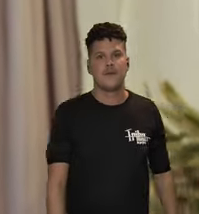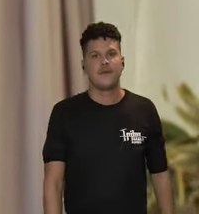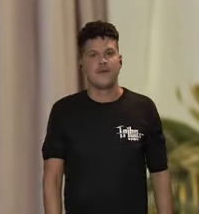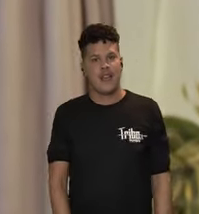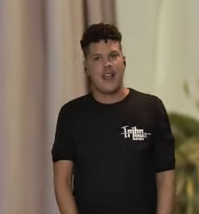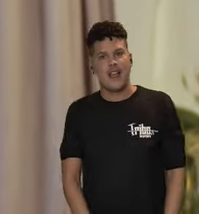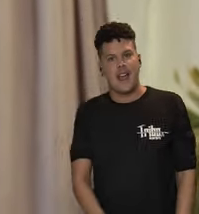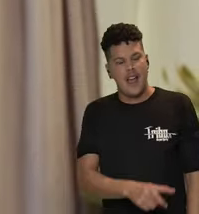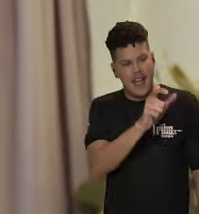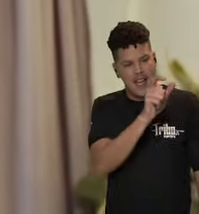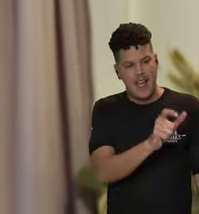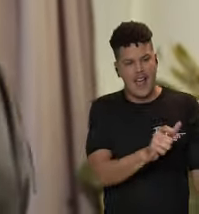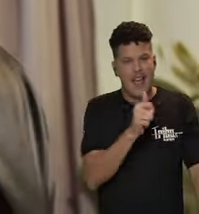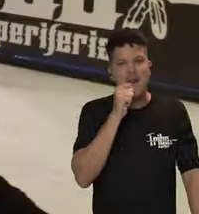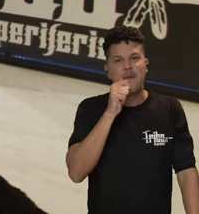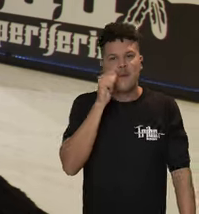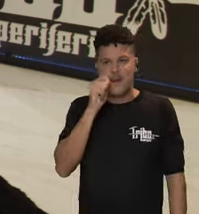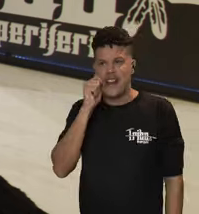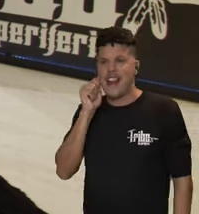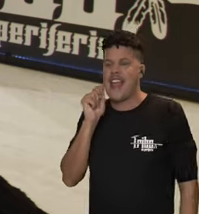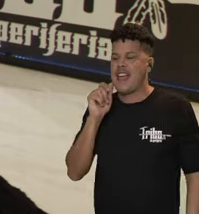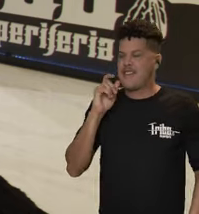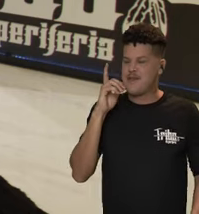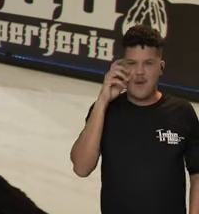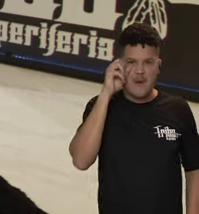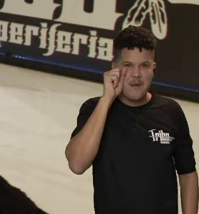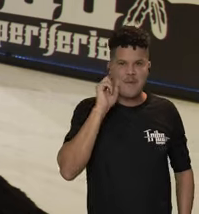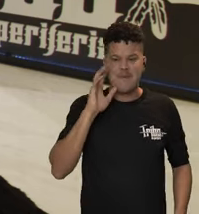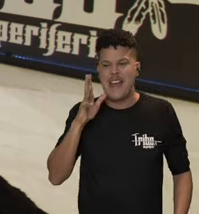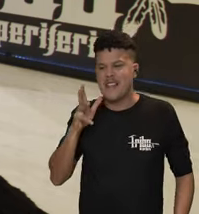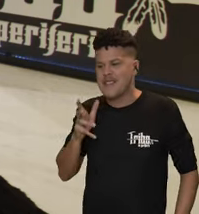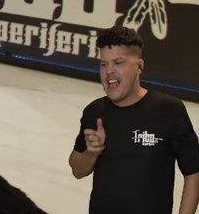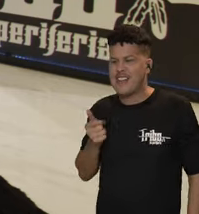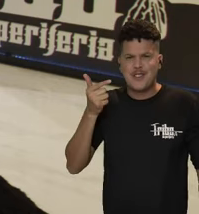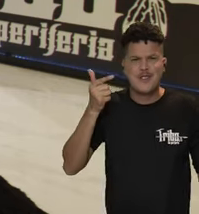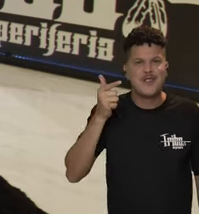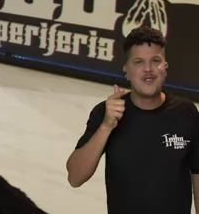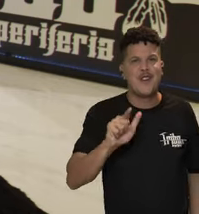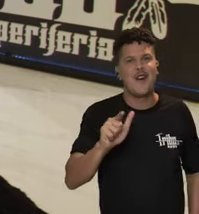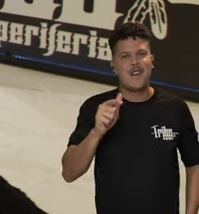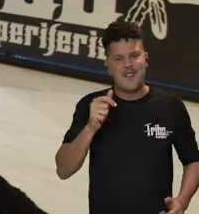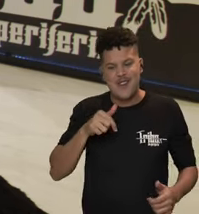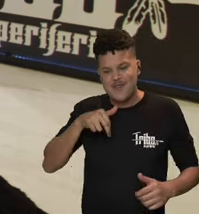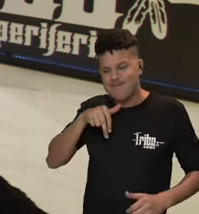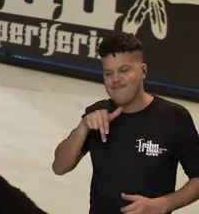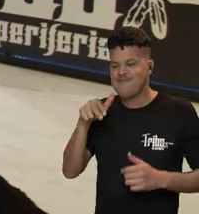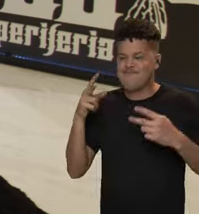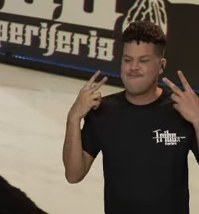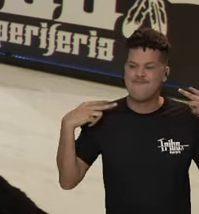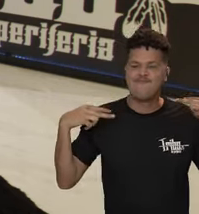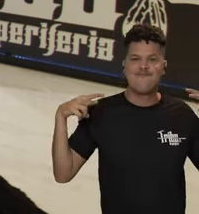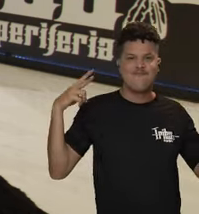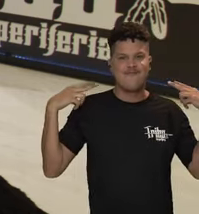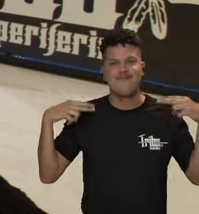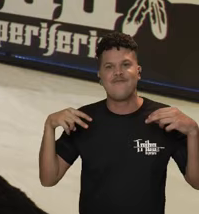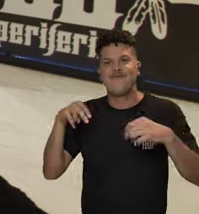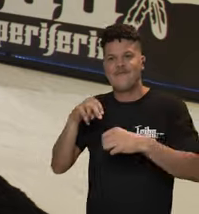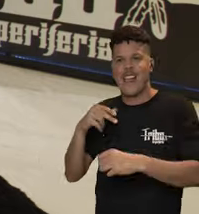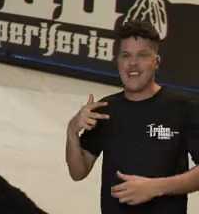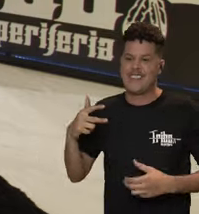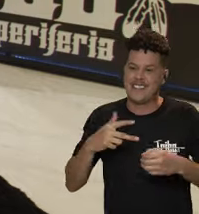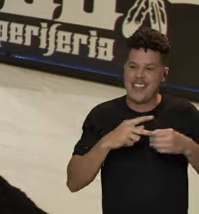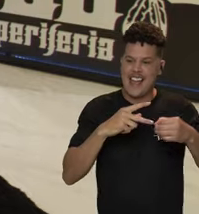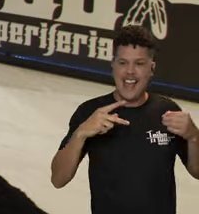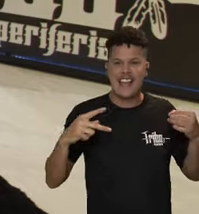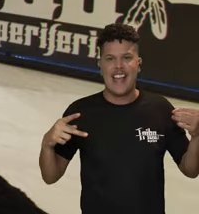Porque ela tá virada, mais uma vez de rolê na quebrada. Jeito de quem aprontou